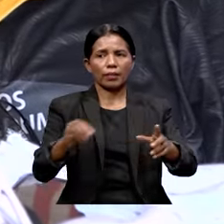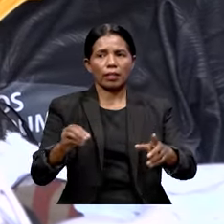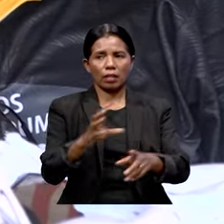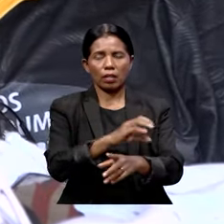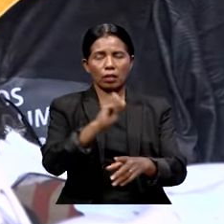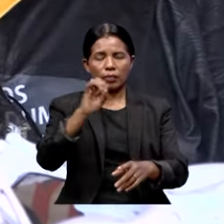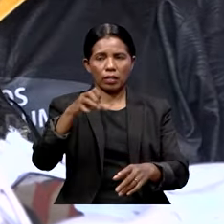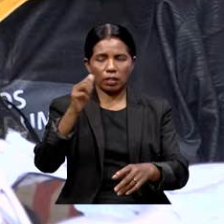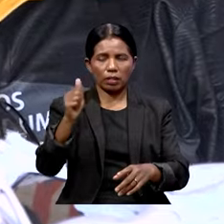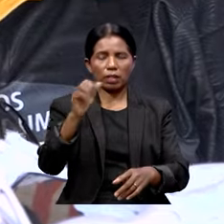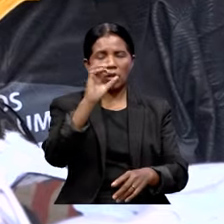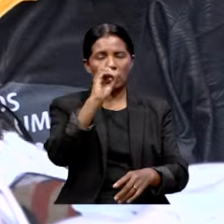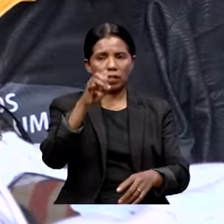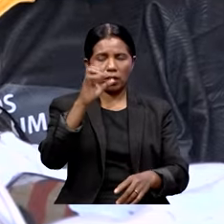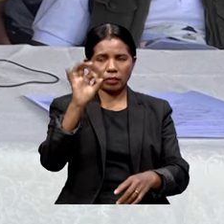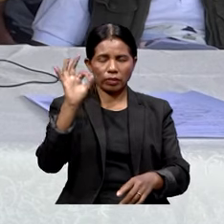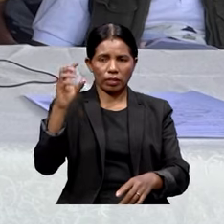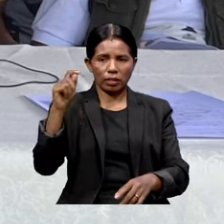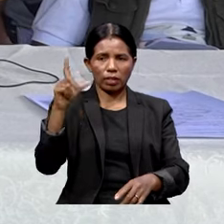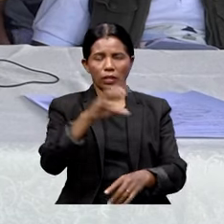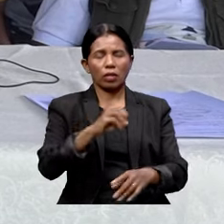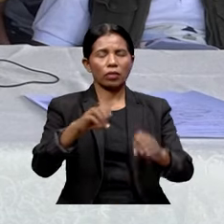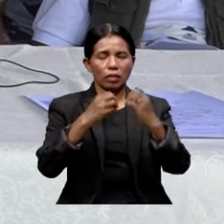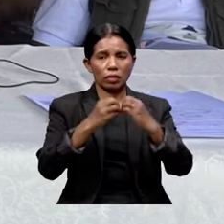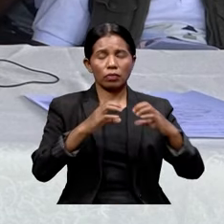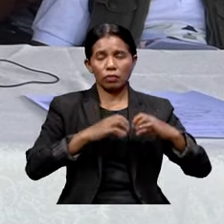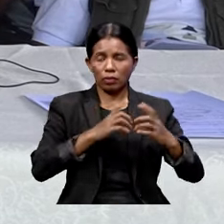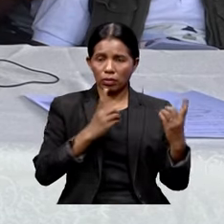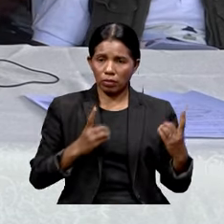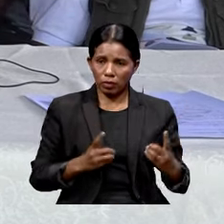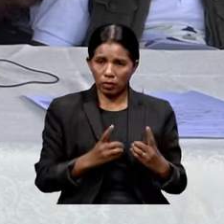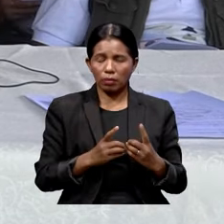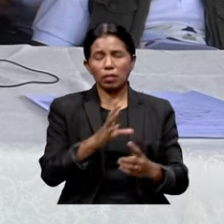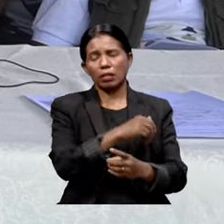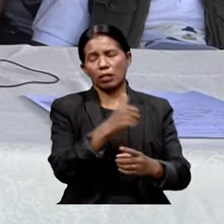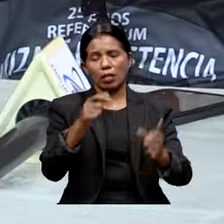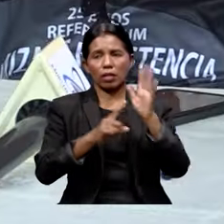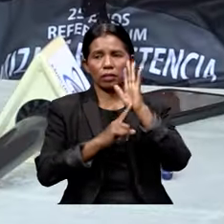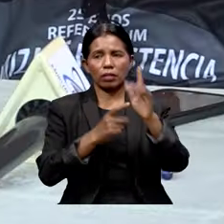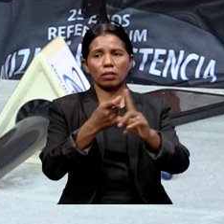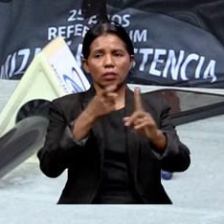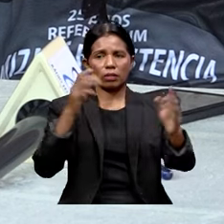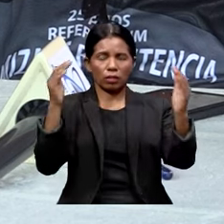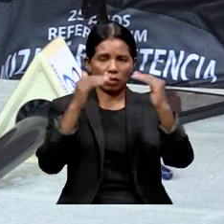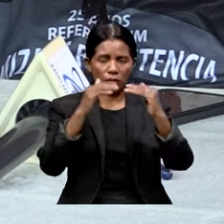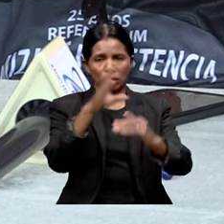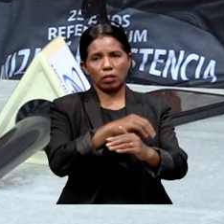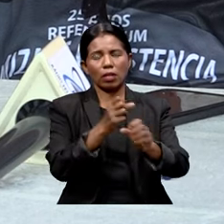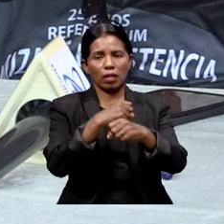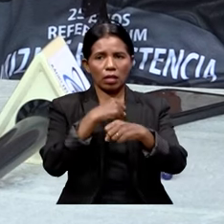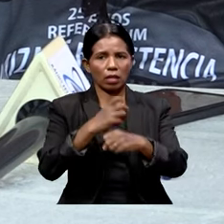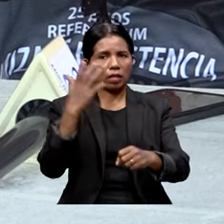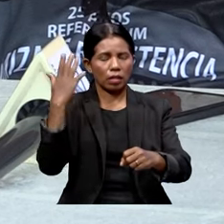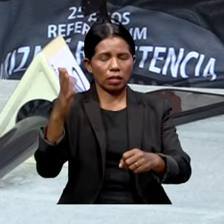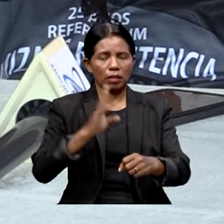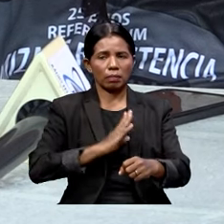OBZELATIL, OZEFDTL, Organização FUANDOMING, no Seluktan, Hato Ezeisen, Lihusi Conferência da Imprensa Nebehalau e a